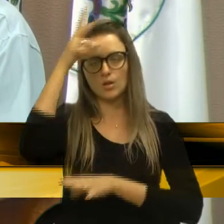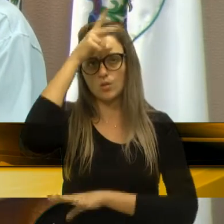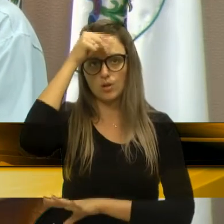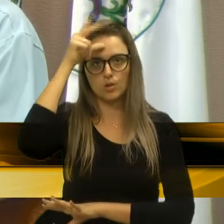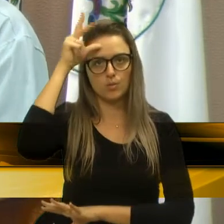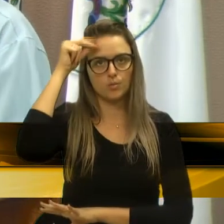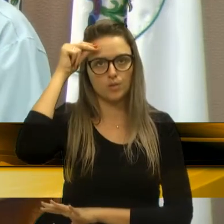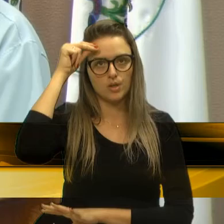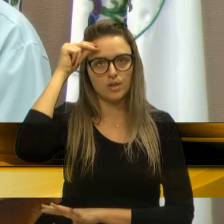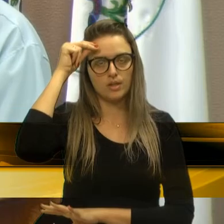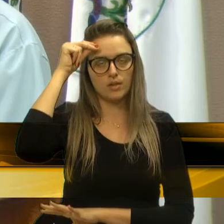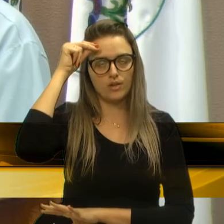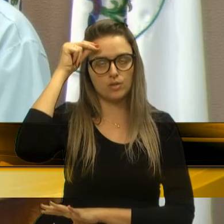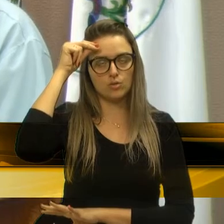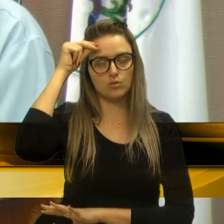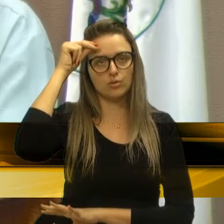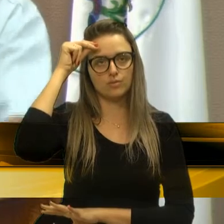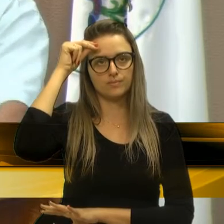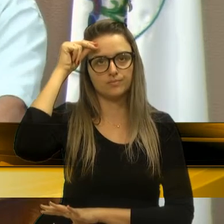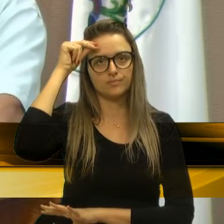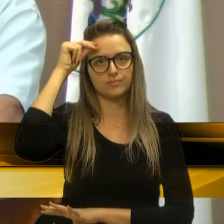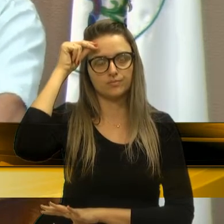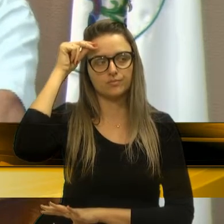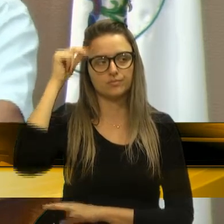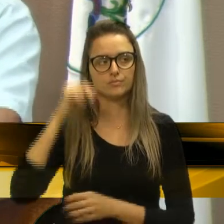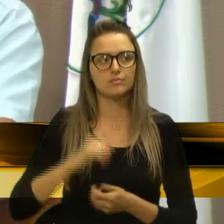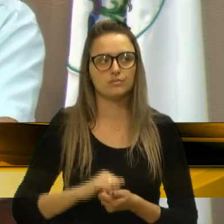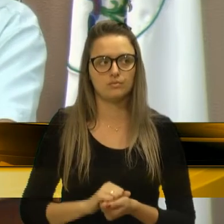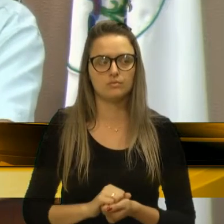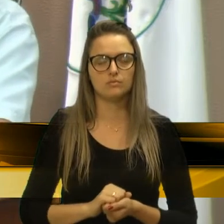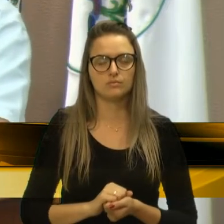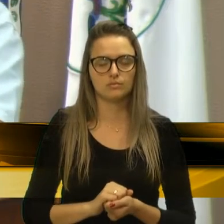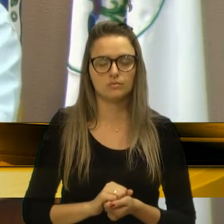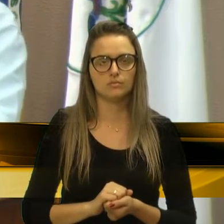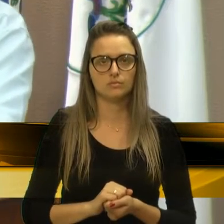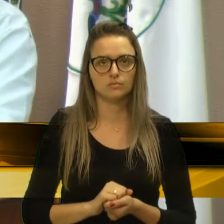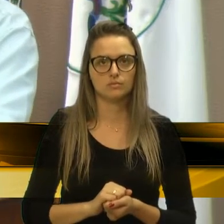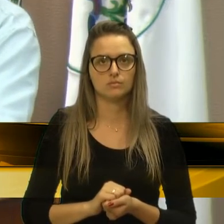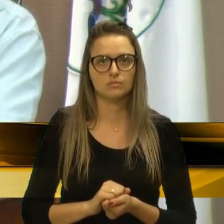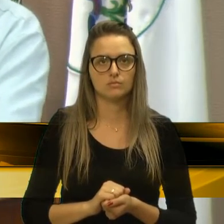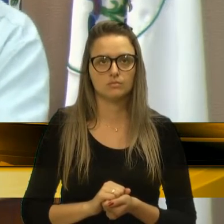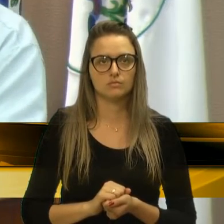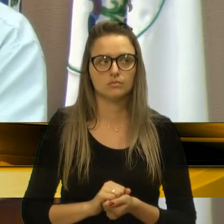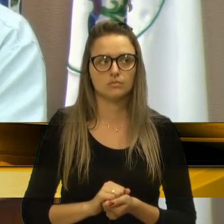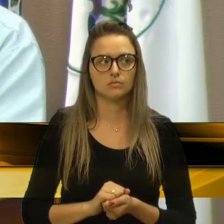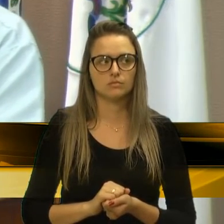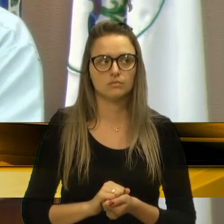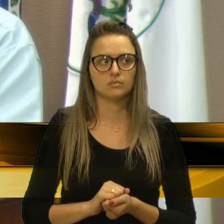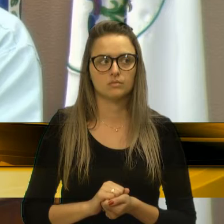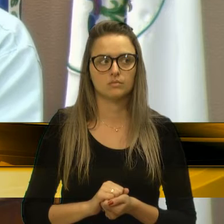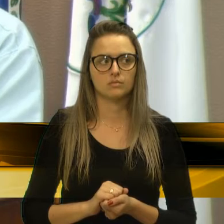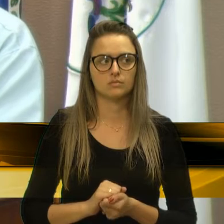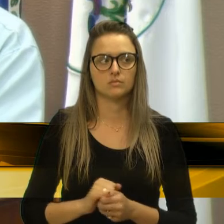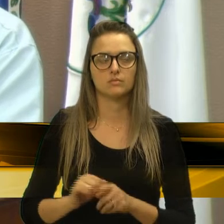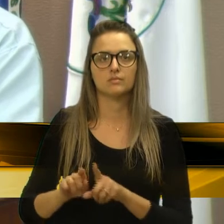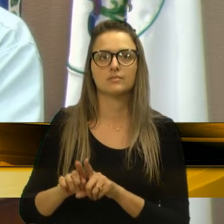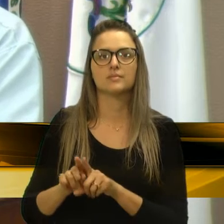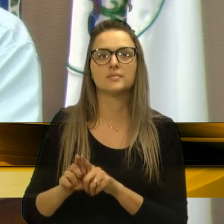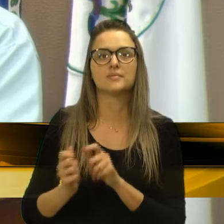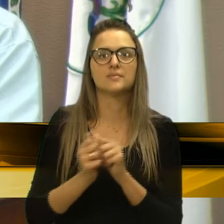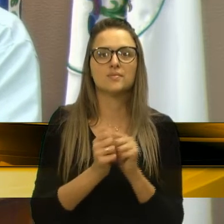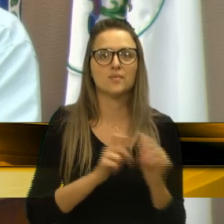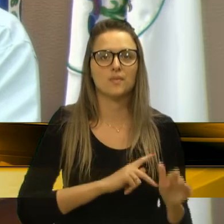que nós estamos aí frente disse o criador de cavalos provada a presidente da